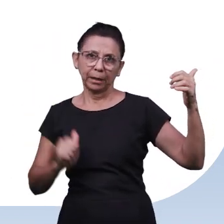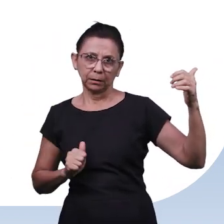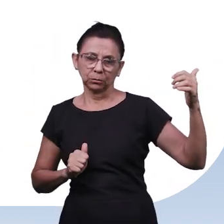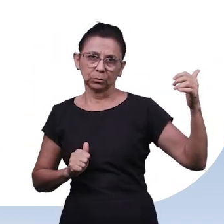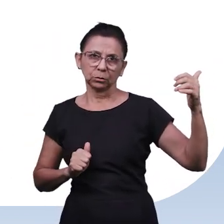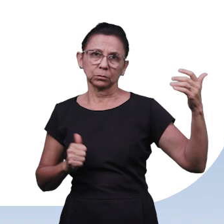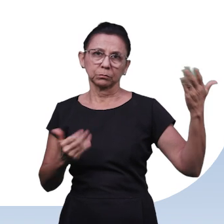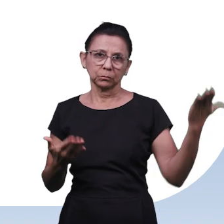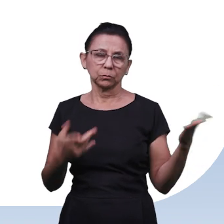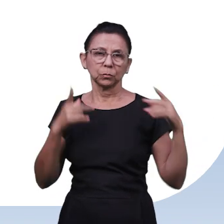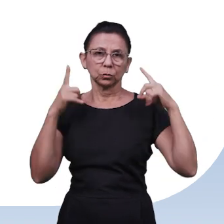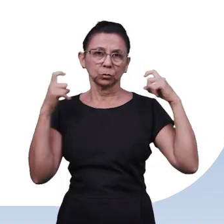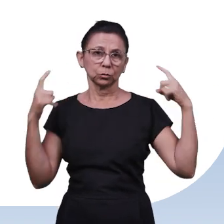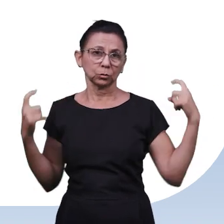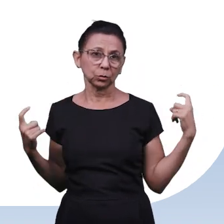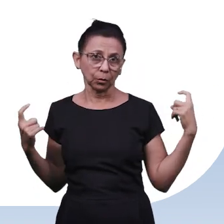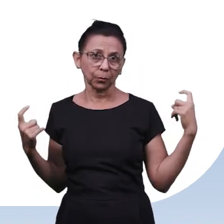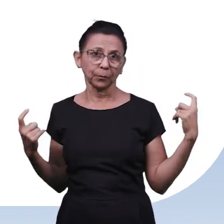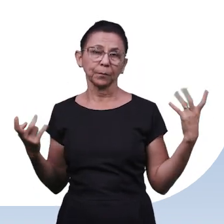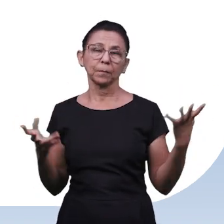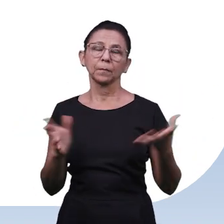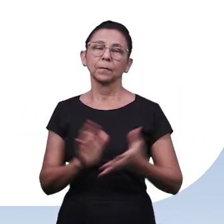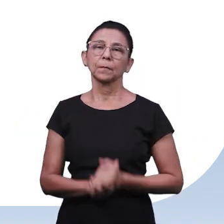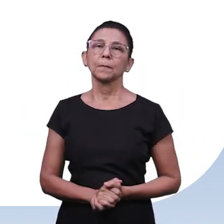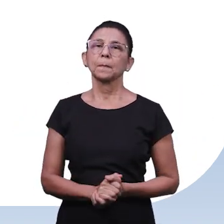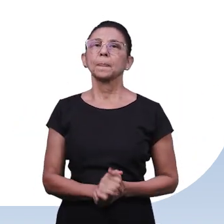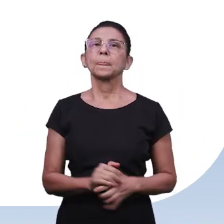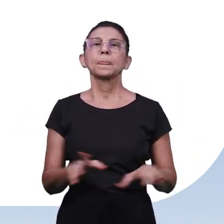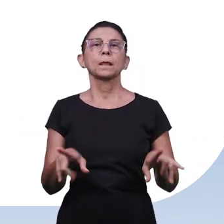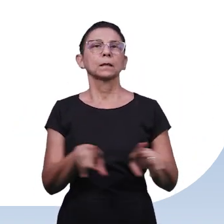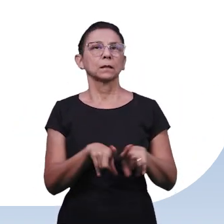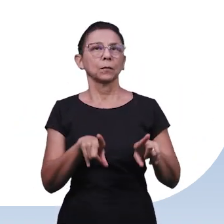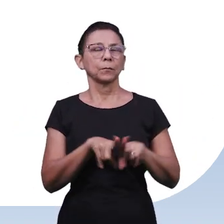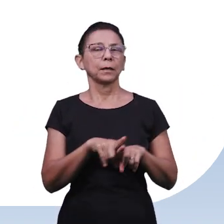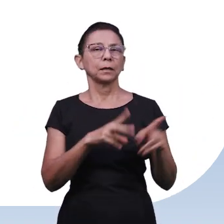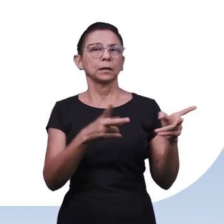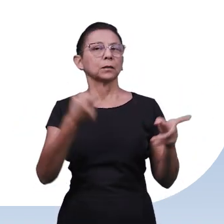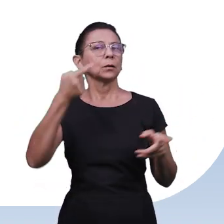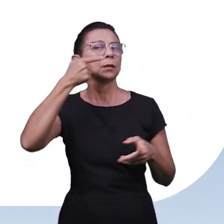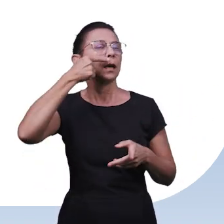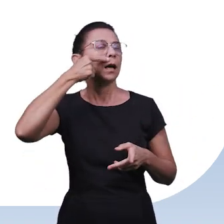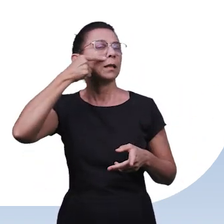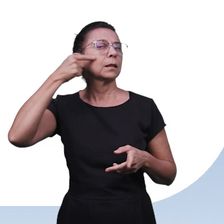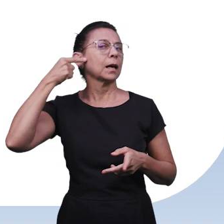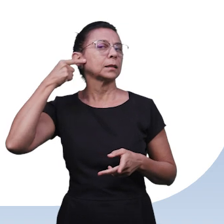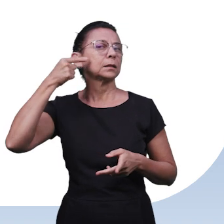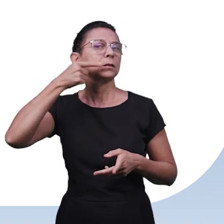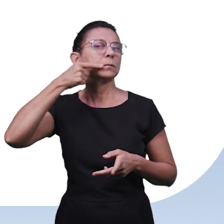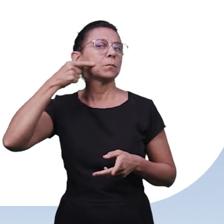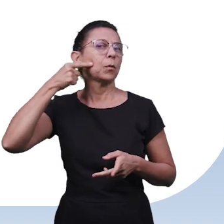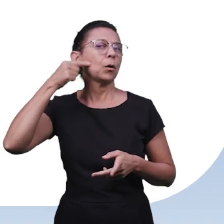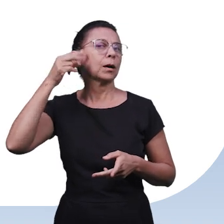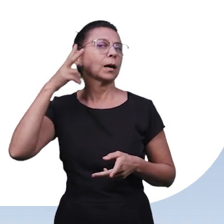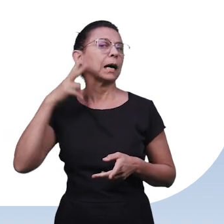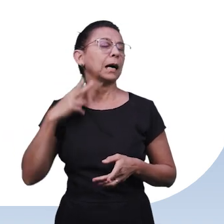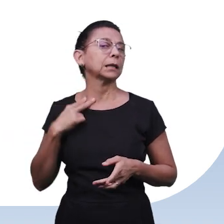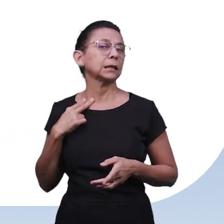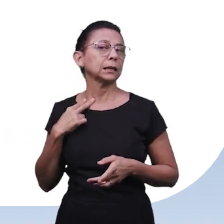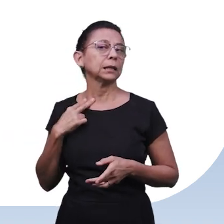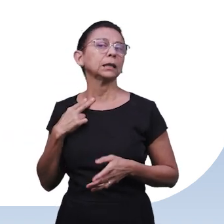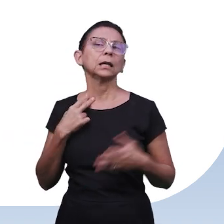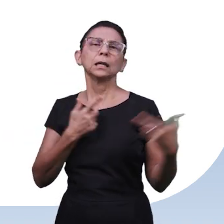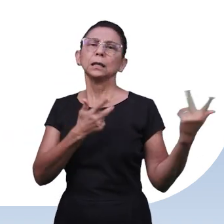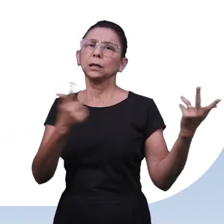nosso filtro trabalha com a mesma lógica. As cavidades de ressonância também